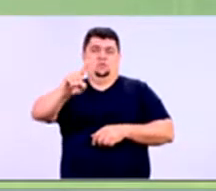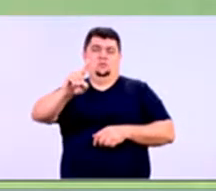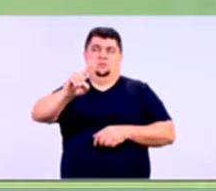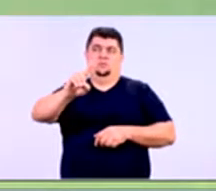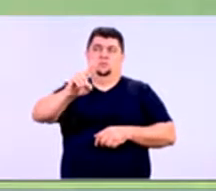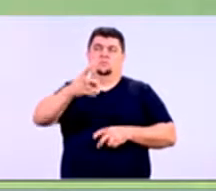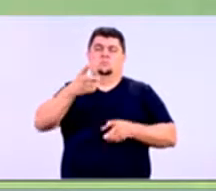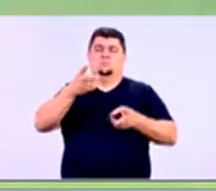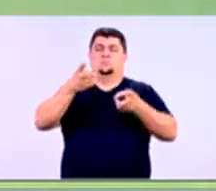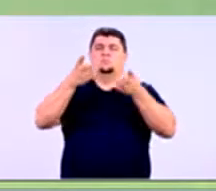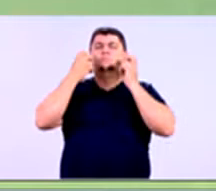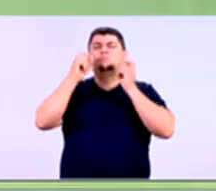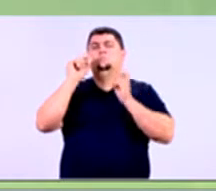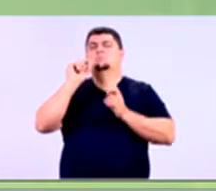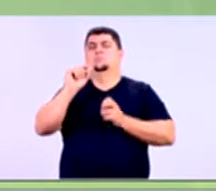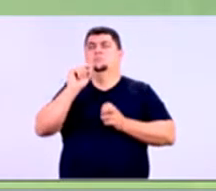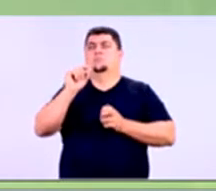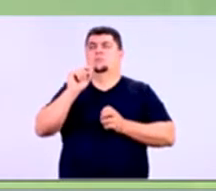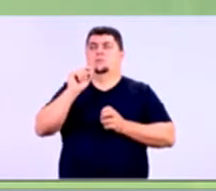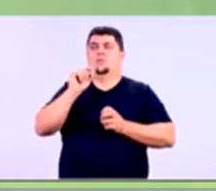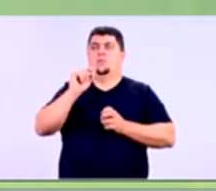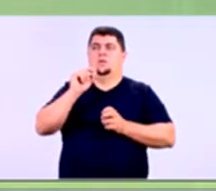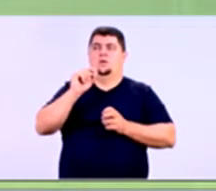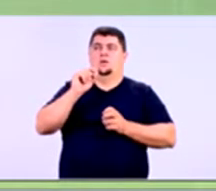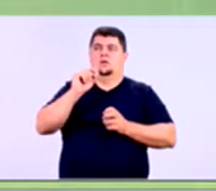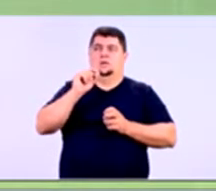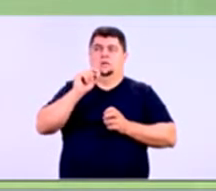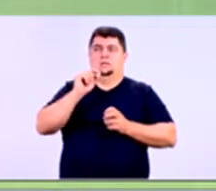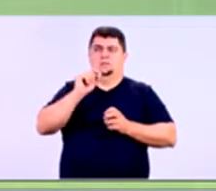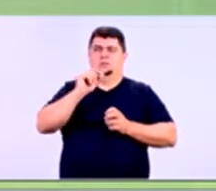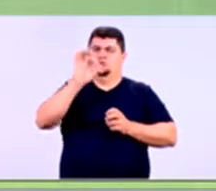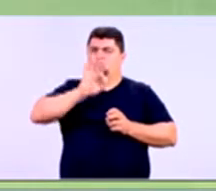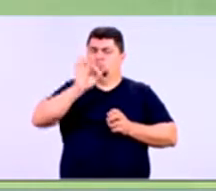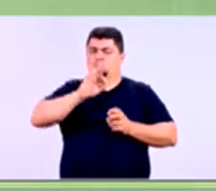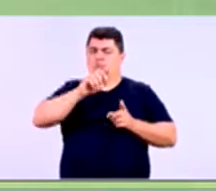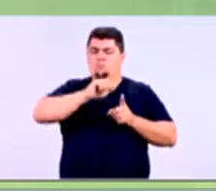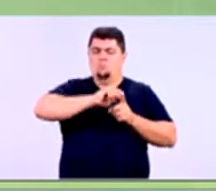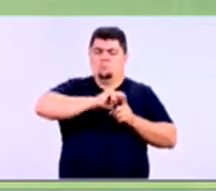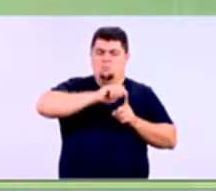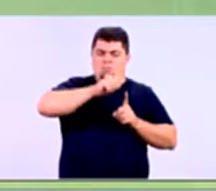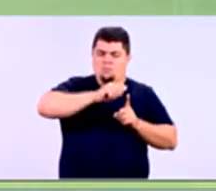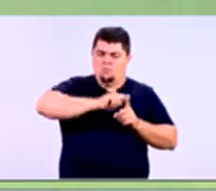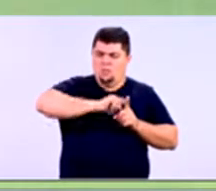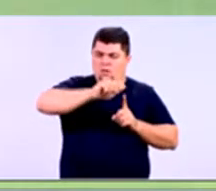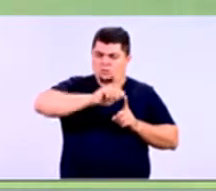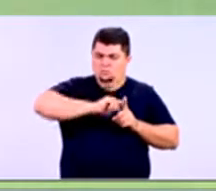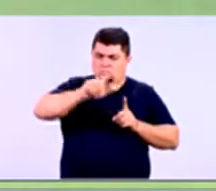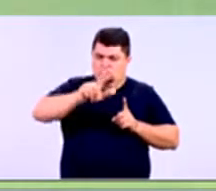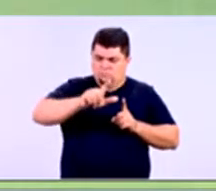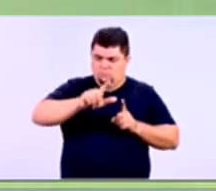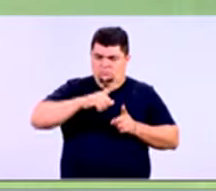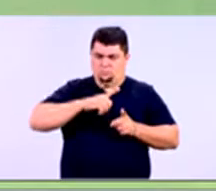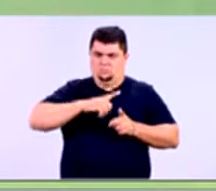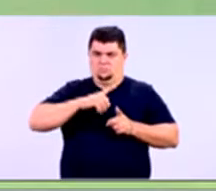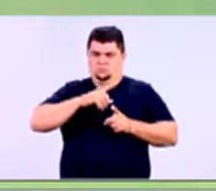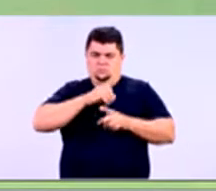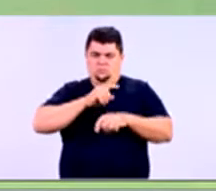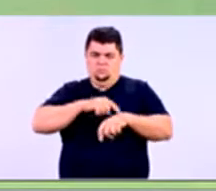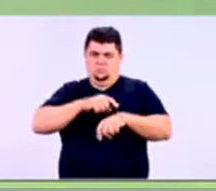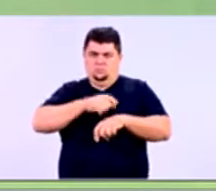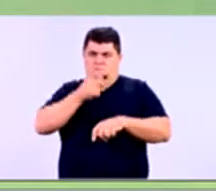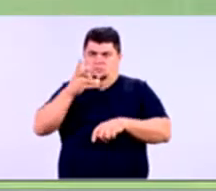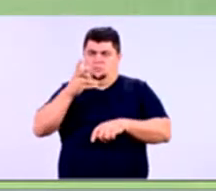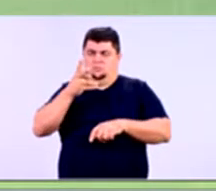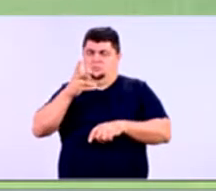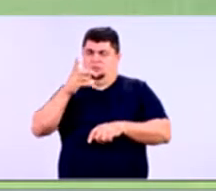vai observar que a taxa é mensal e o período é em dias. Vai dar problema?